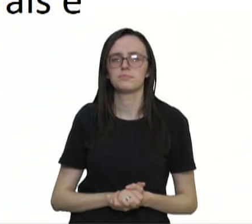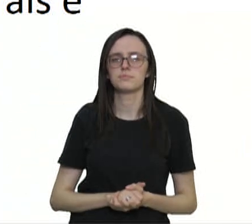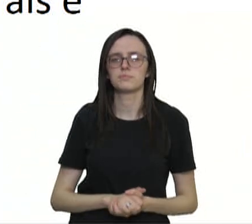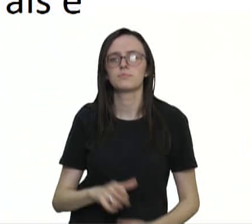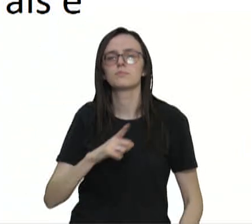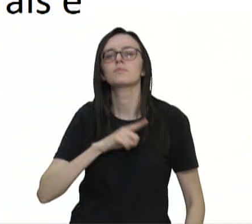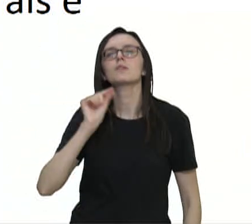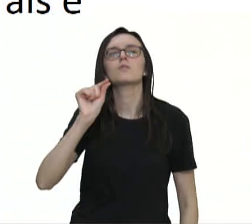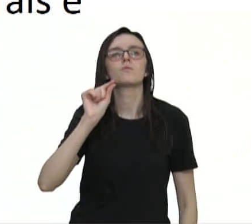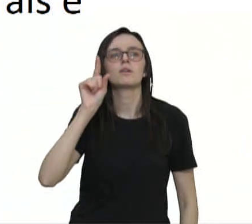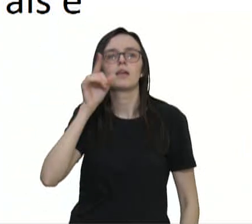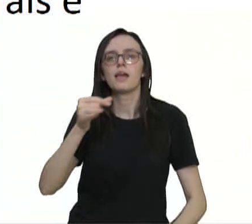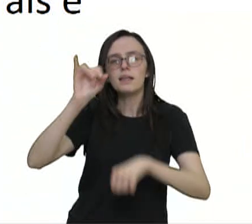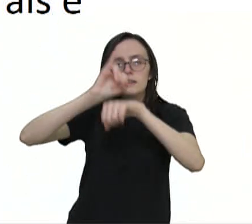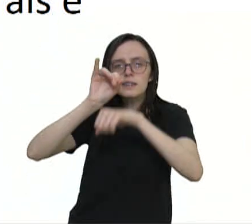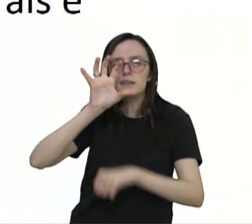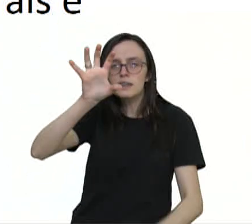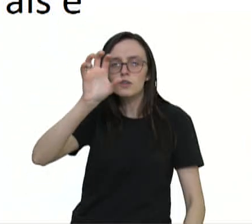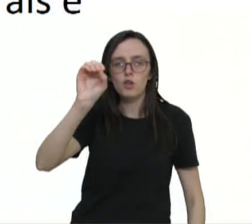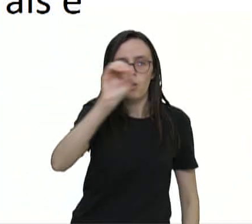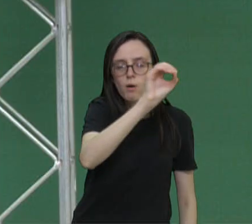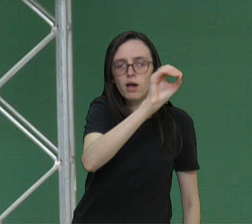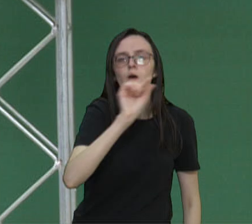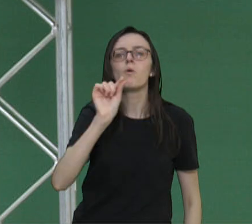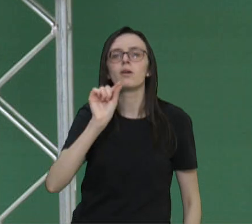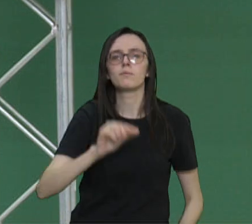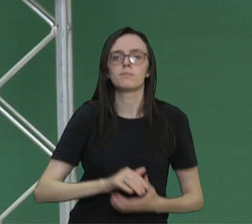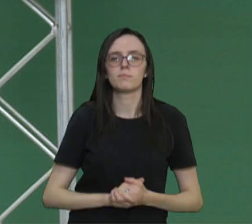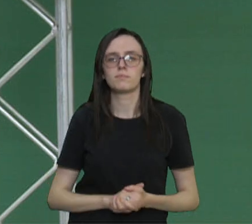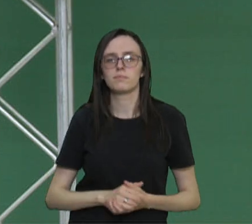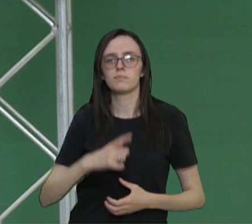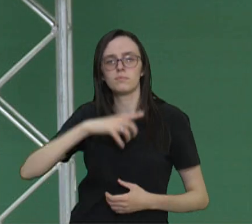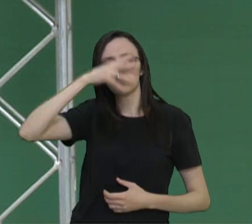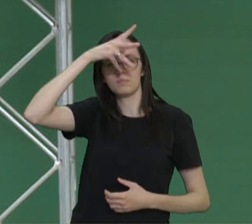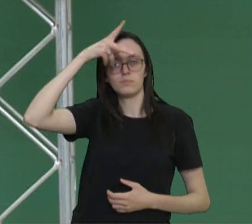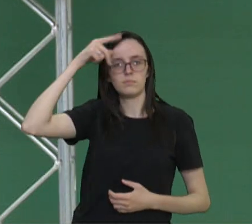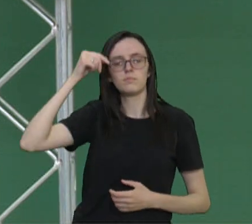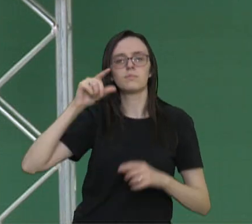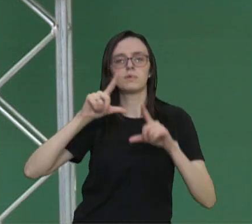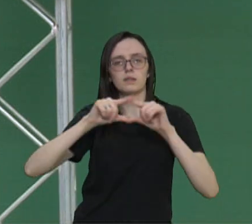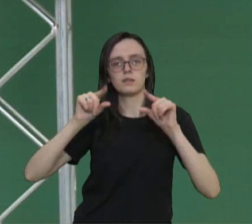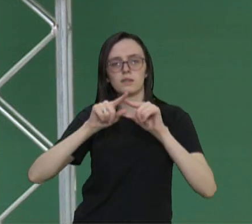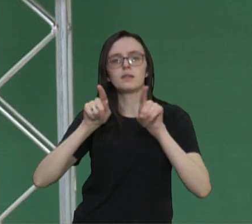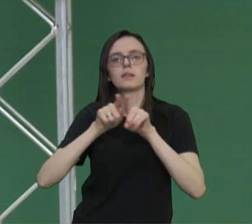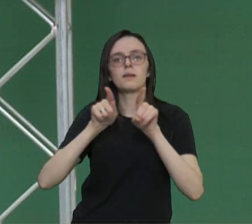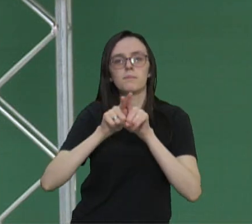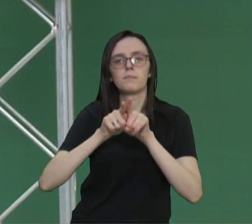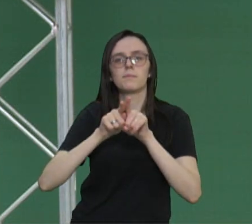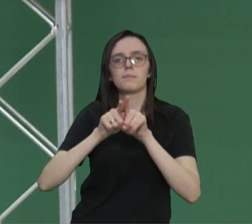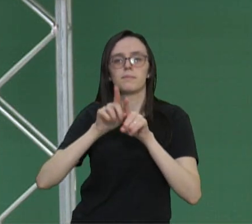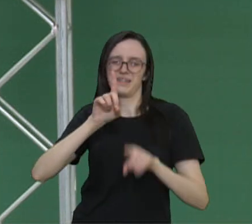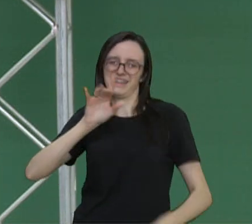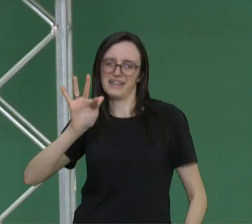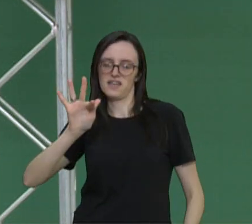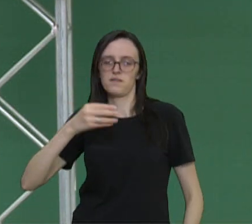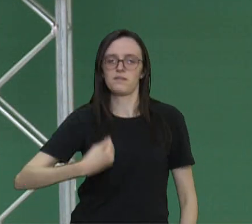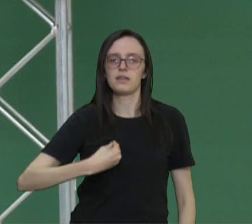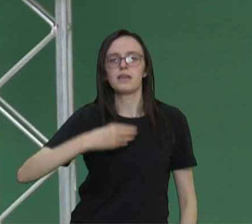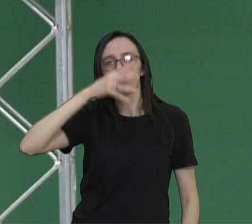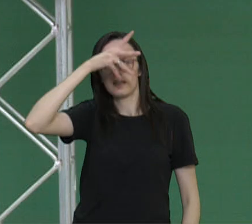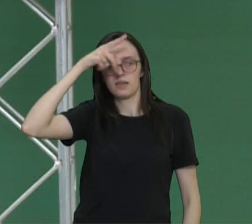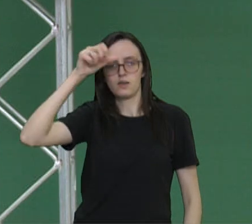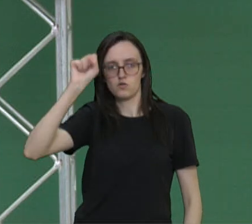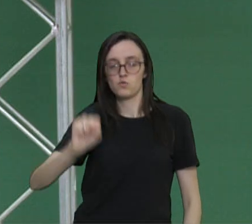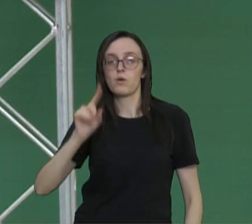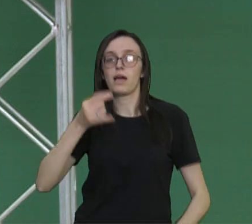a região Centro-Oeste, que é o Mato Grosso, o Distrito Federal e o Mato Grosso do Sul, aonde está a nossa